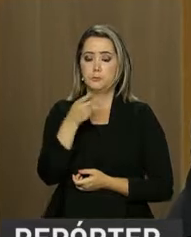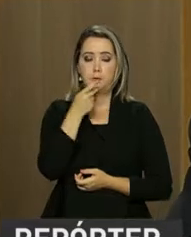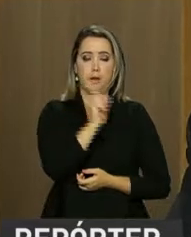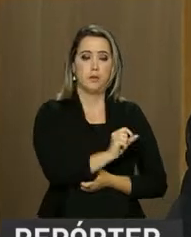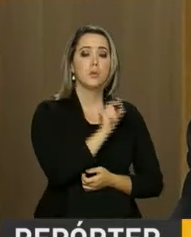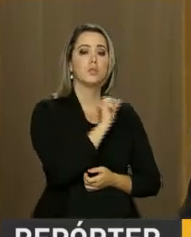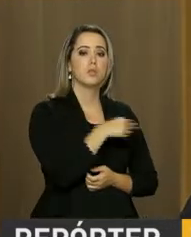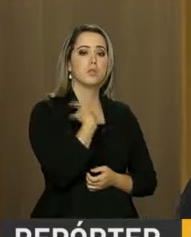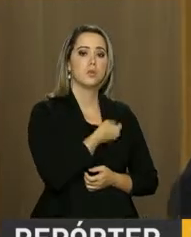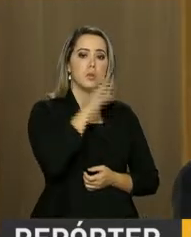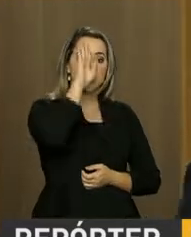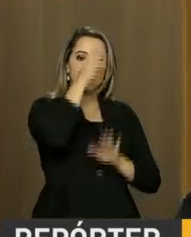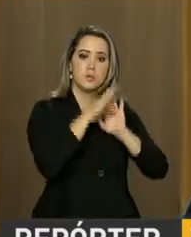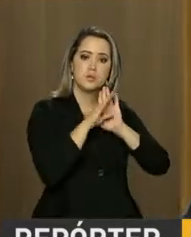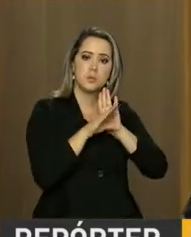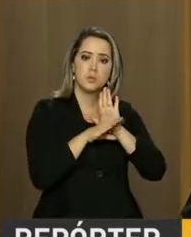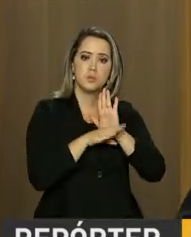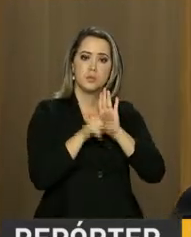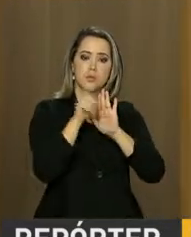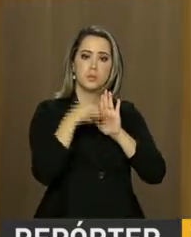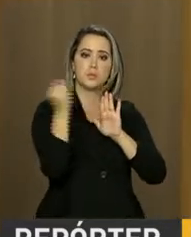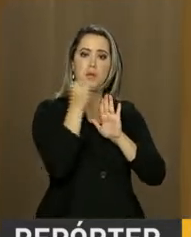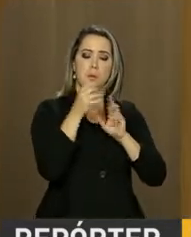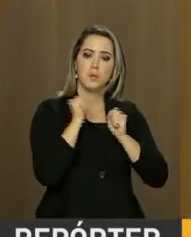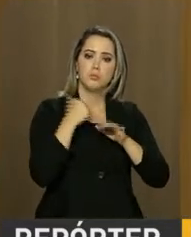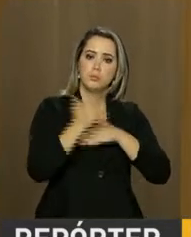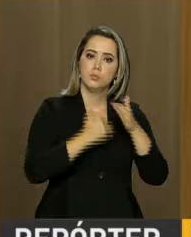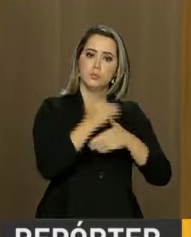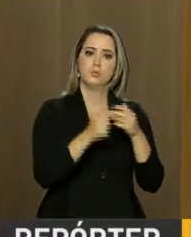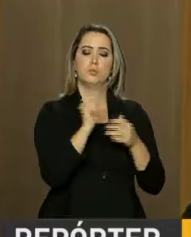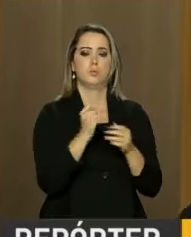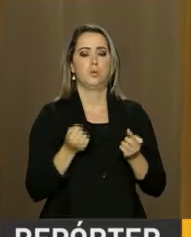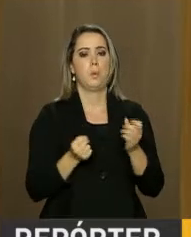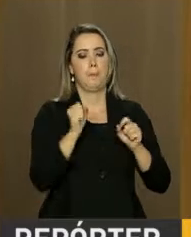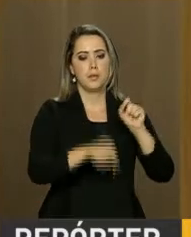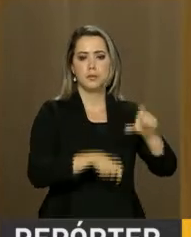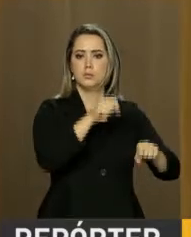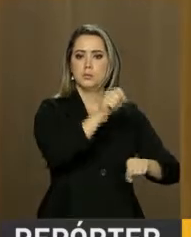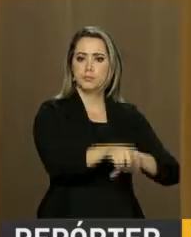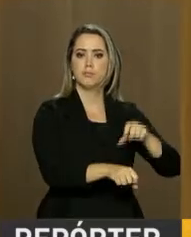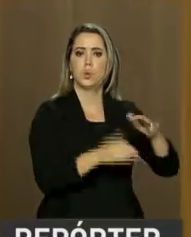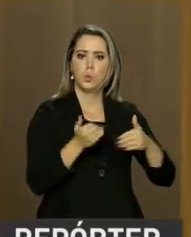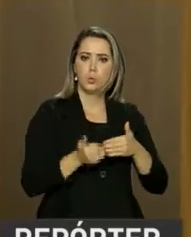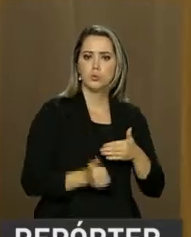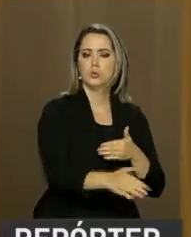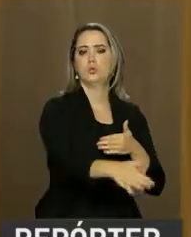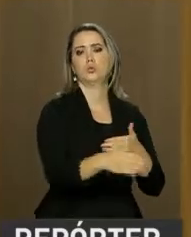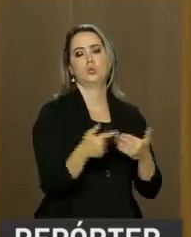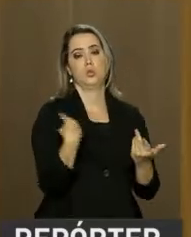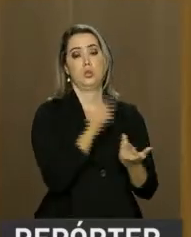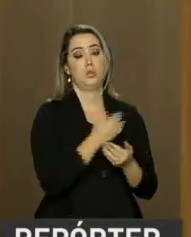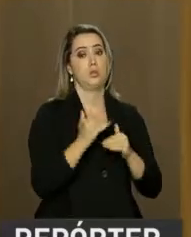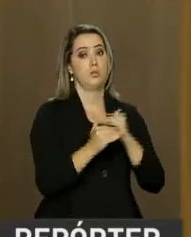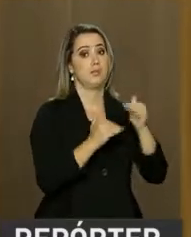importantes do ponto de vista da sustentabilidade para a produção continuar avançando, tendo em vista que esse ano nós